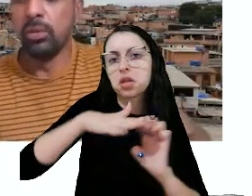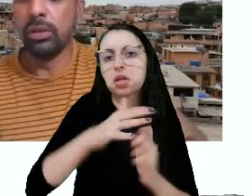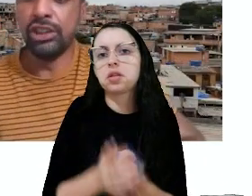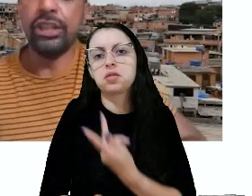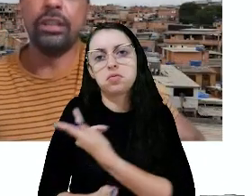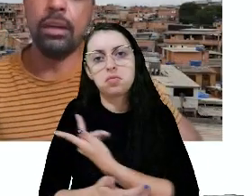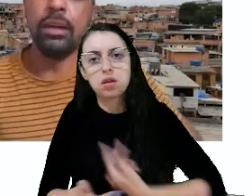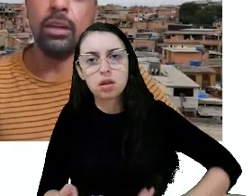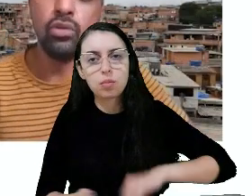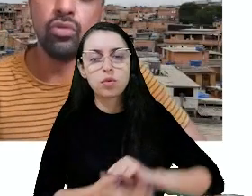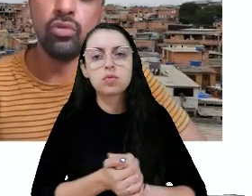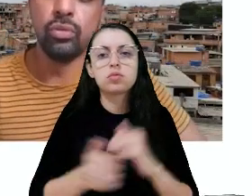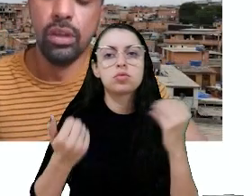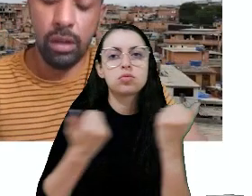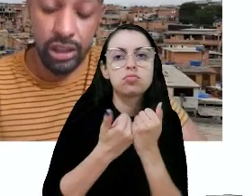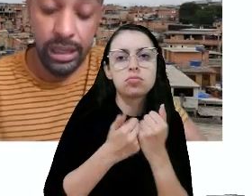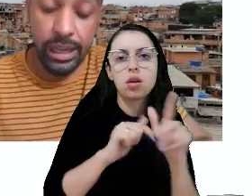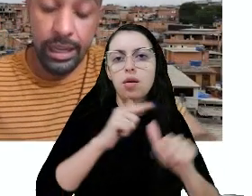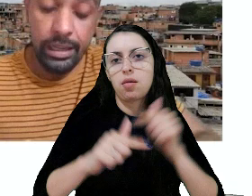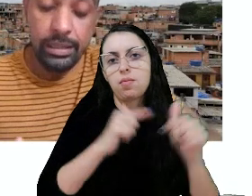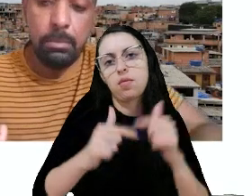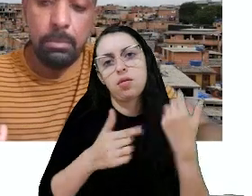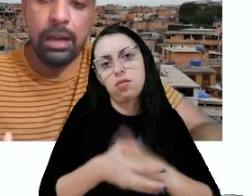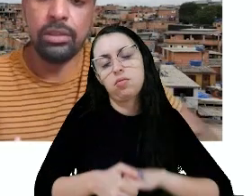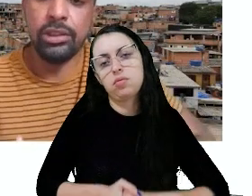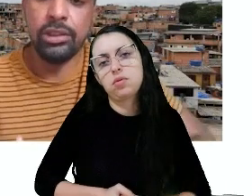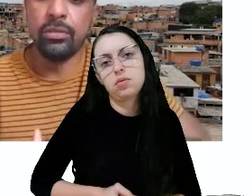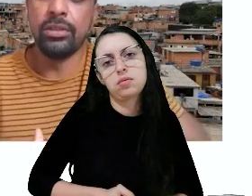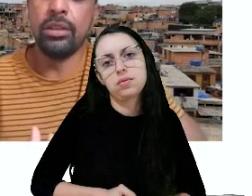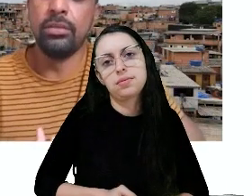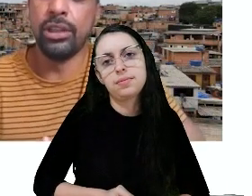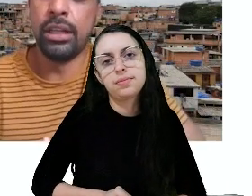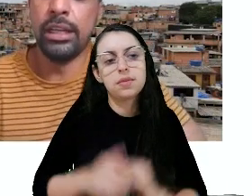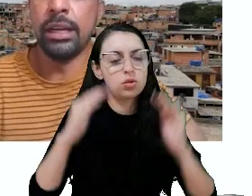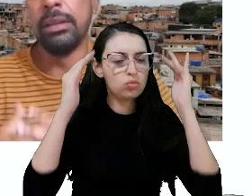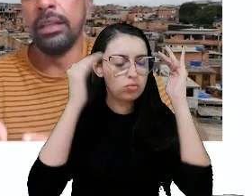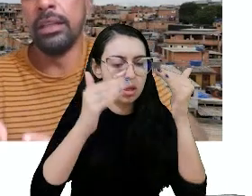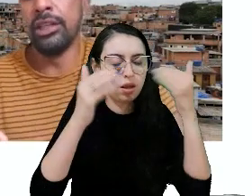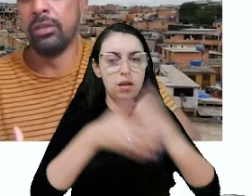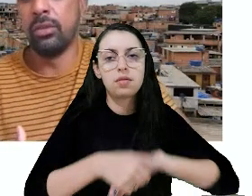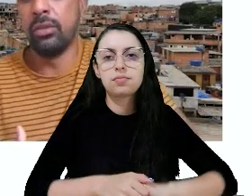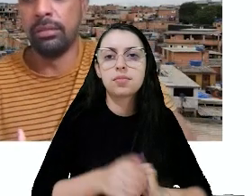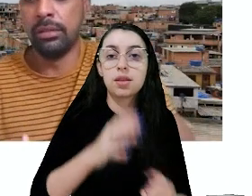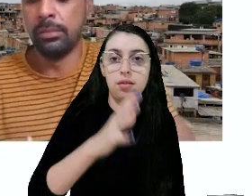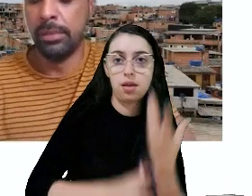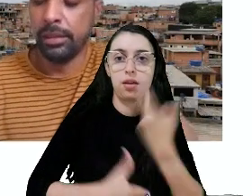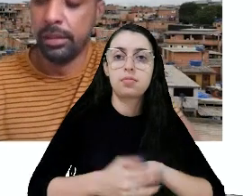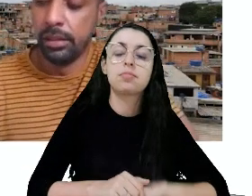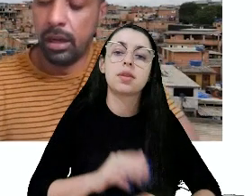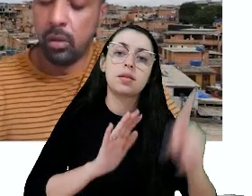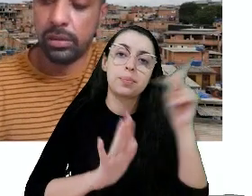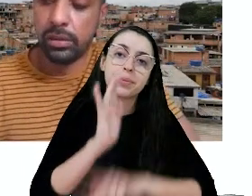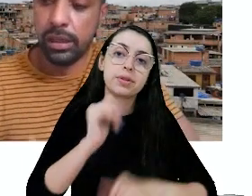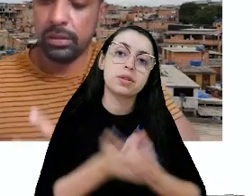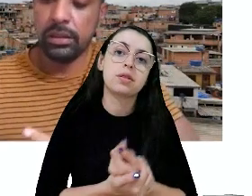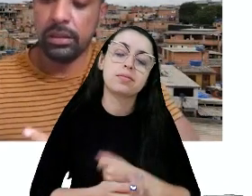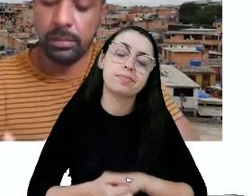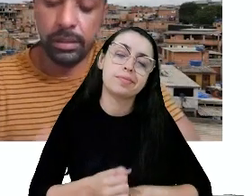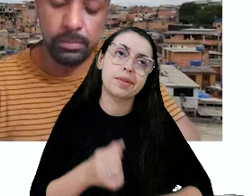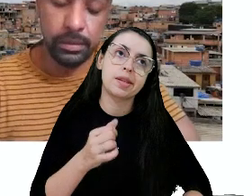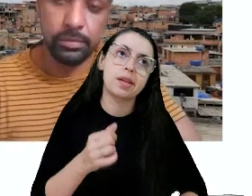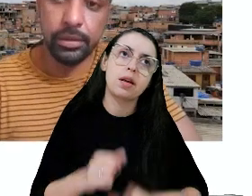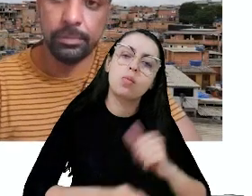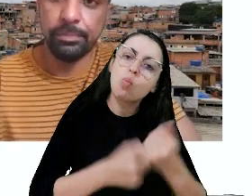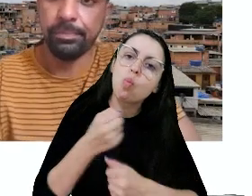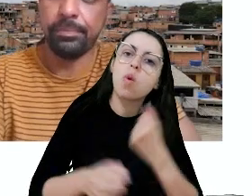poder público. A gente tem que trabalhar em conjunto. Acho que é esse impacto que a gente tem conseguido gerar e a maneira que a gente tem atuado também há alguns anos